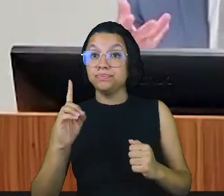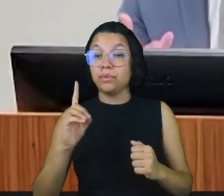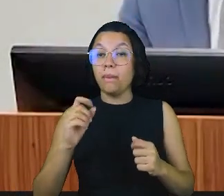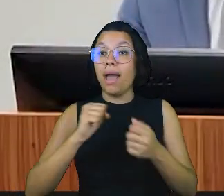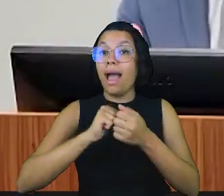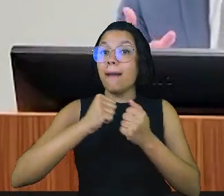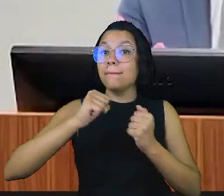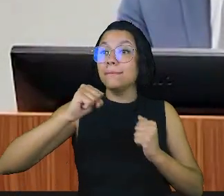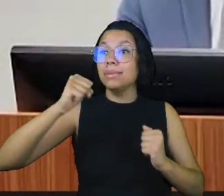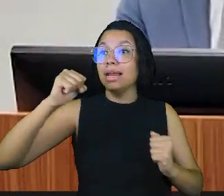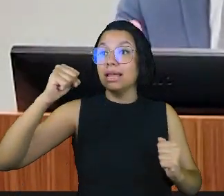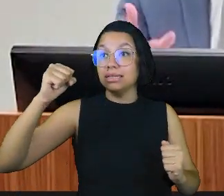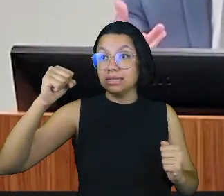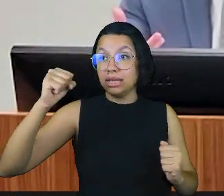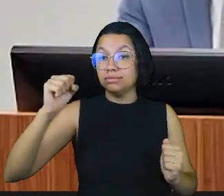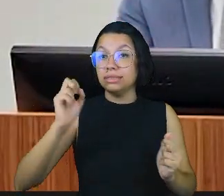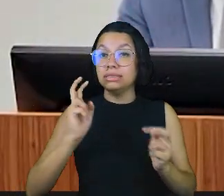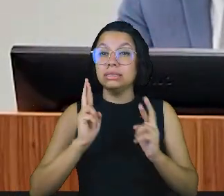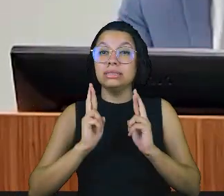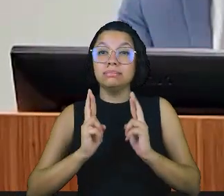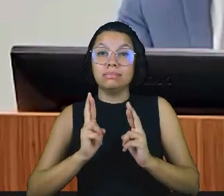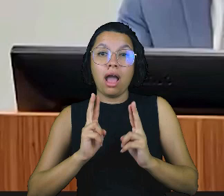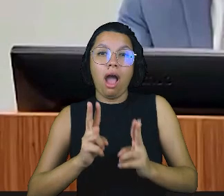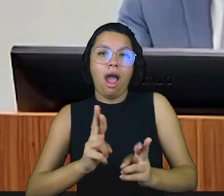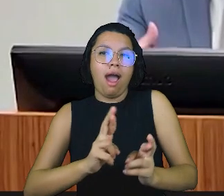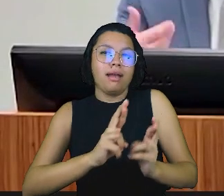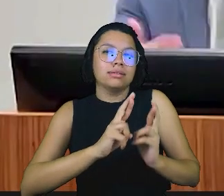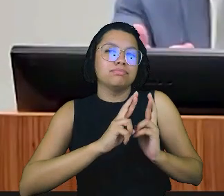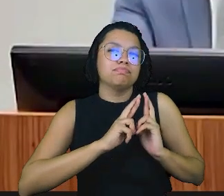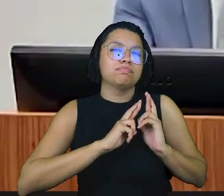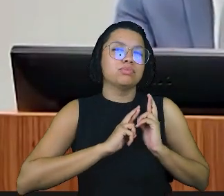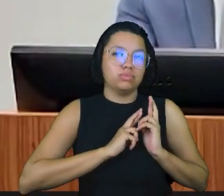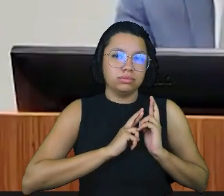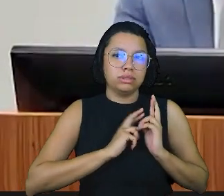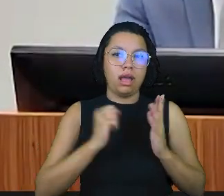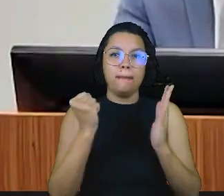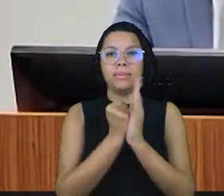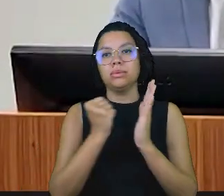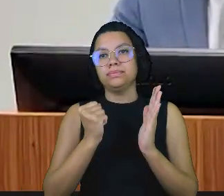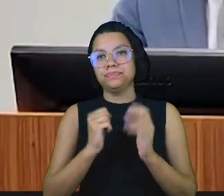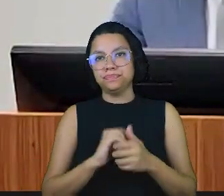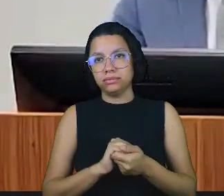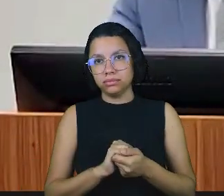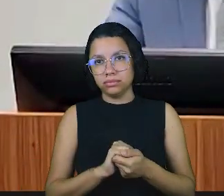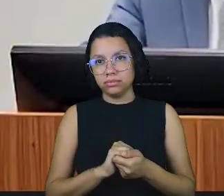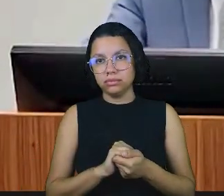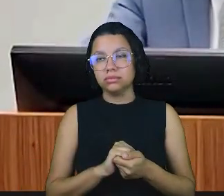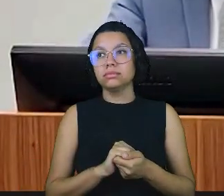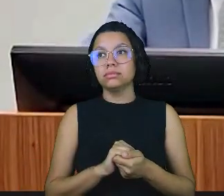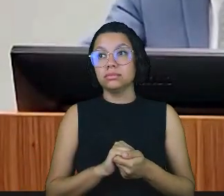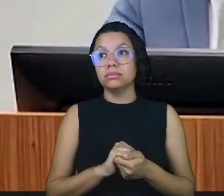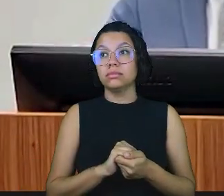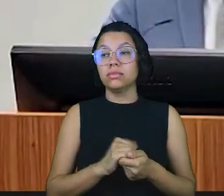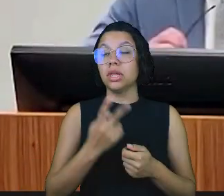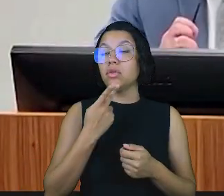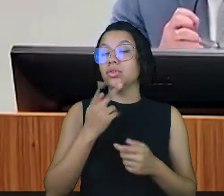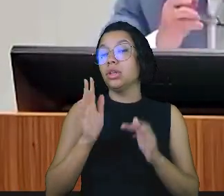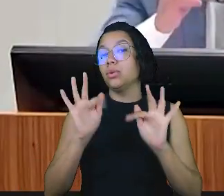de responsabilidade patrimonial. Eu lhes diria, em conclusão